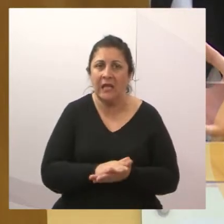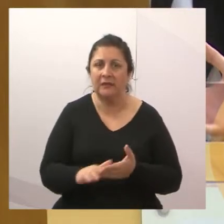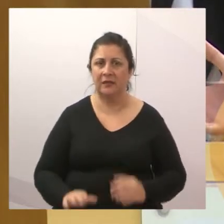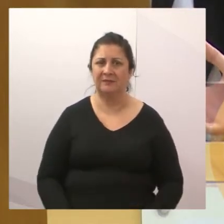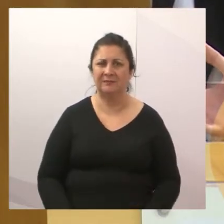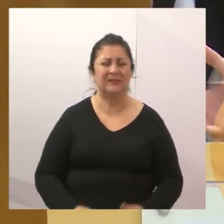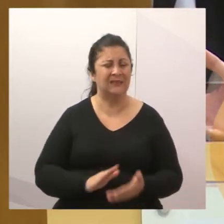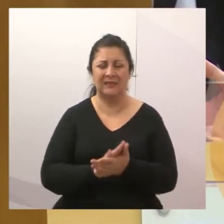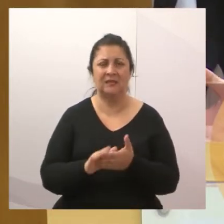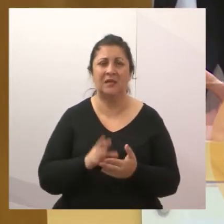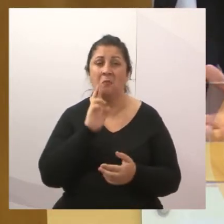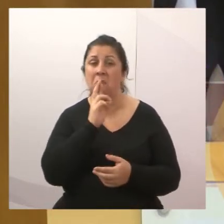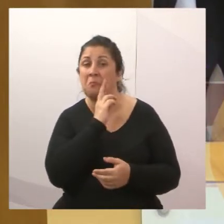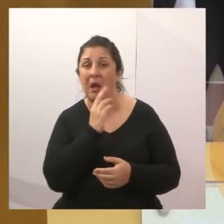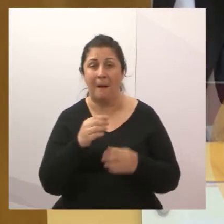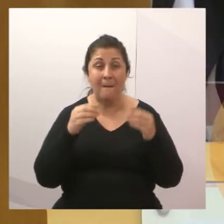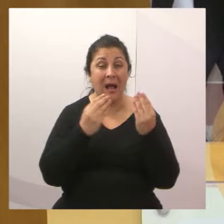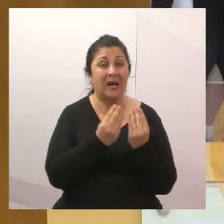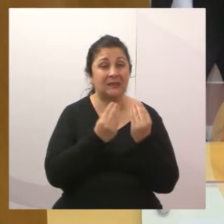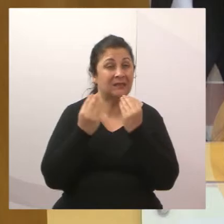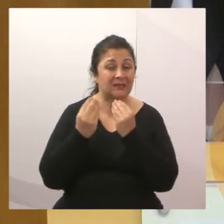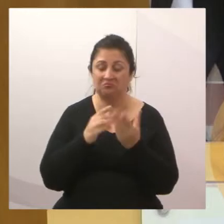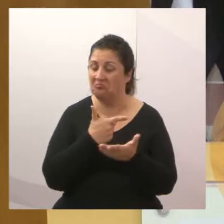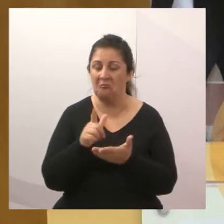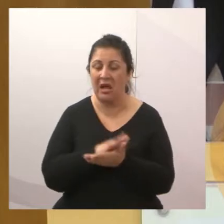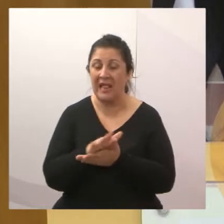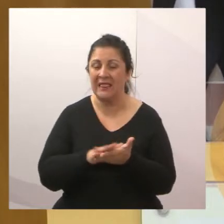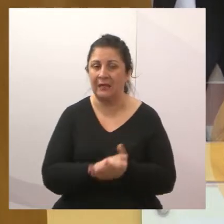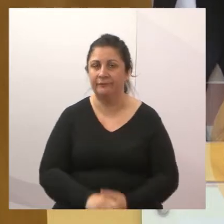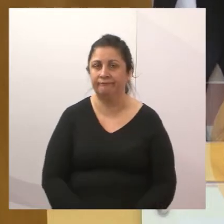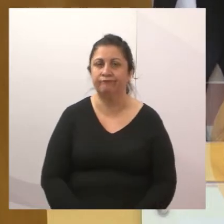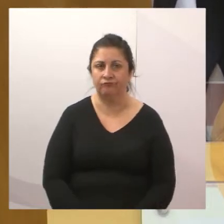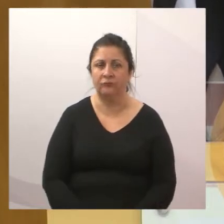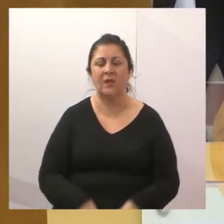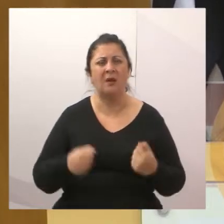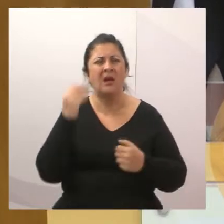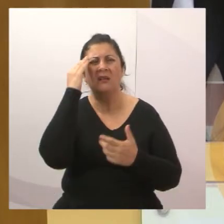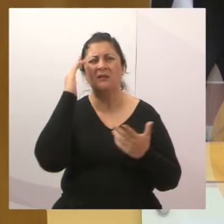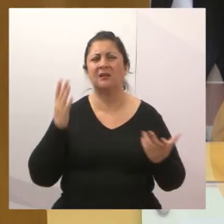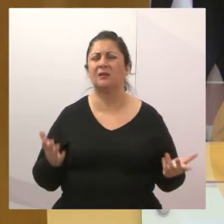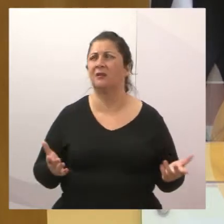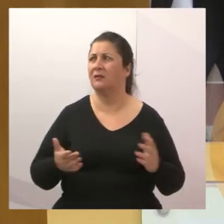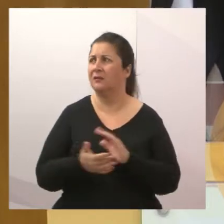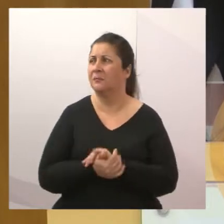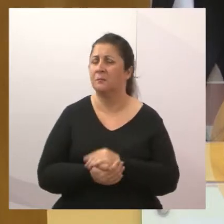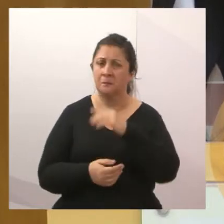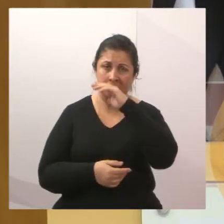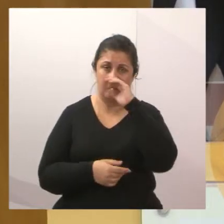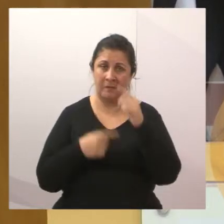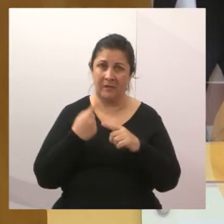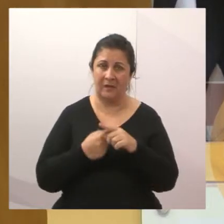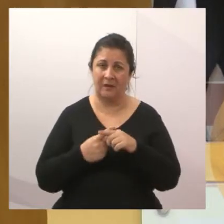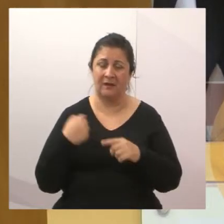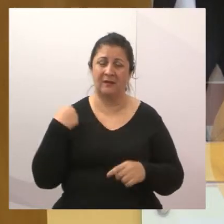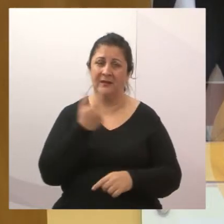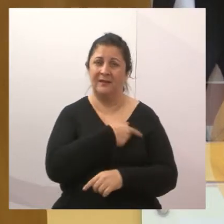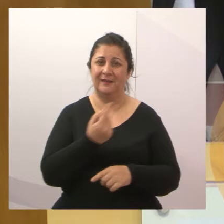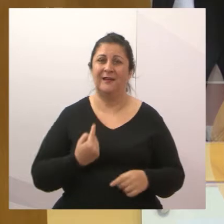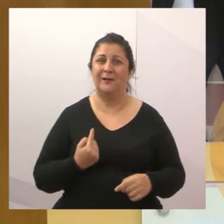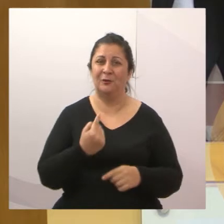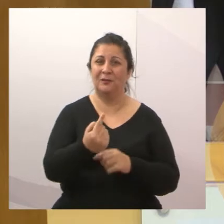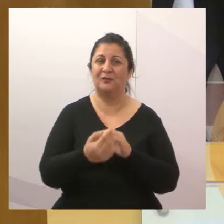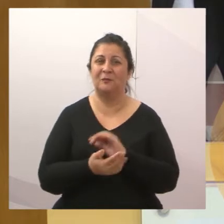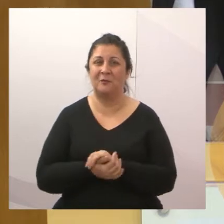cidade. Então nós precisamos entender essa dinâmica para que possamos vir aqui e debater os